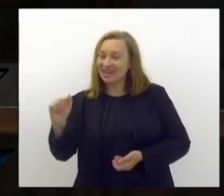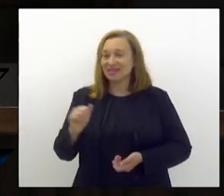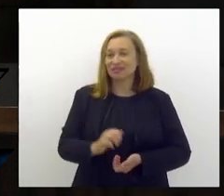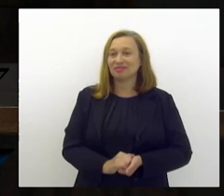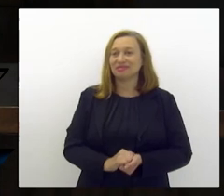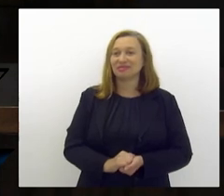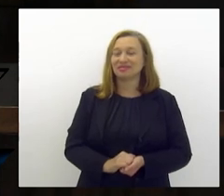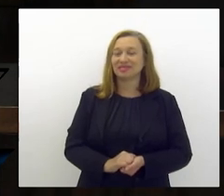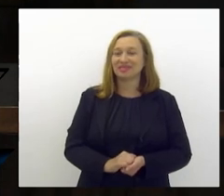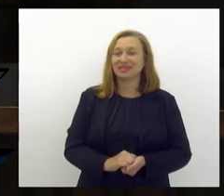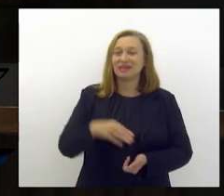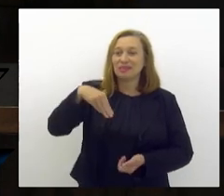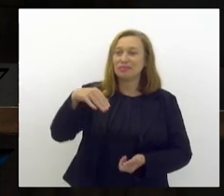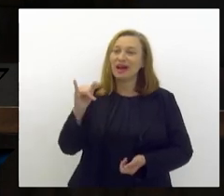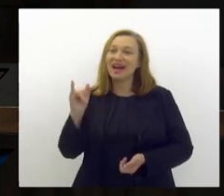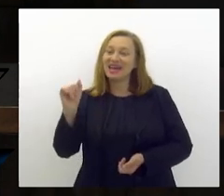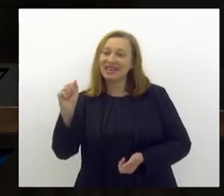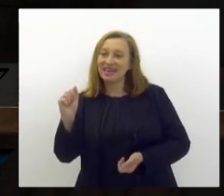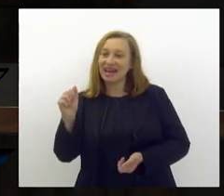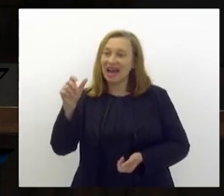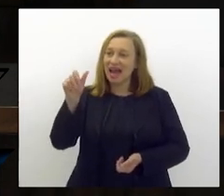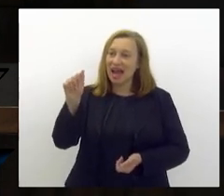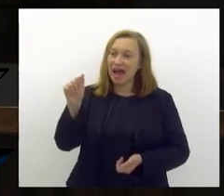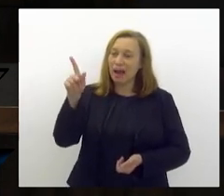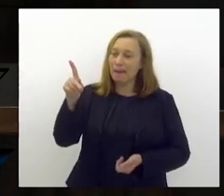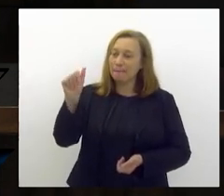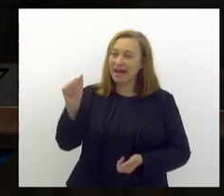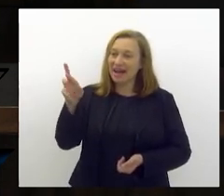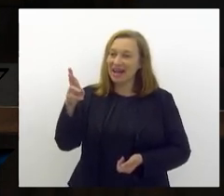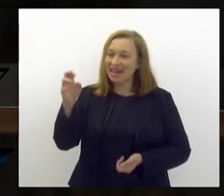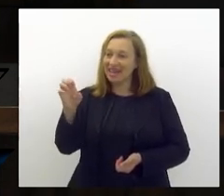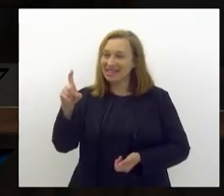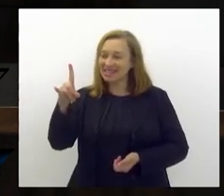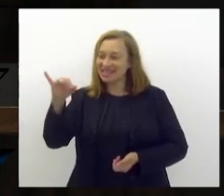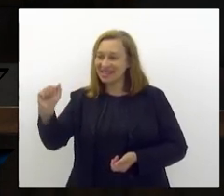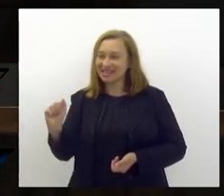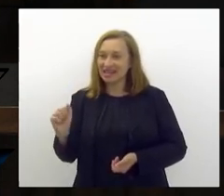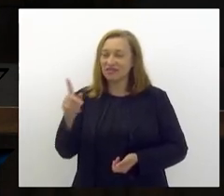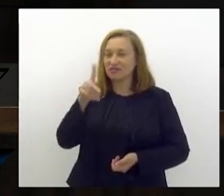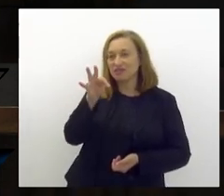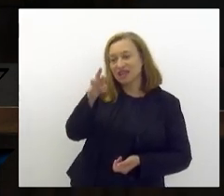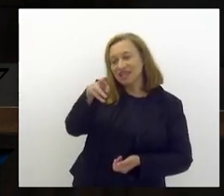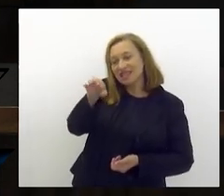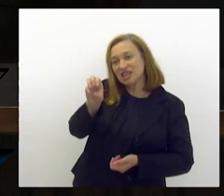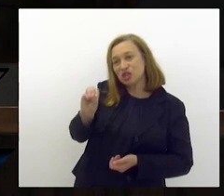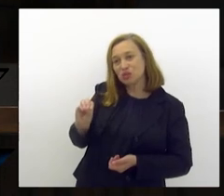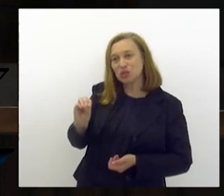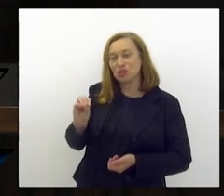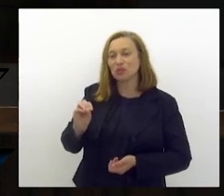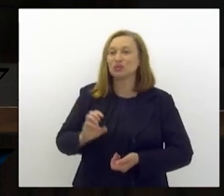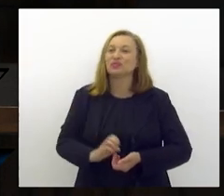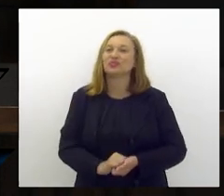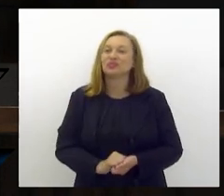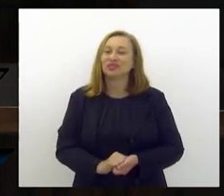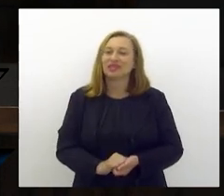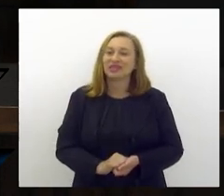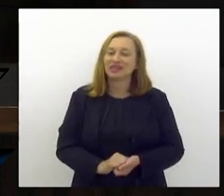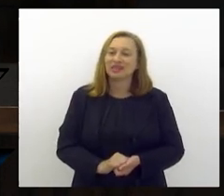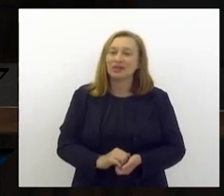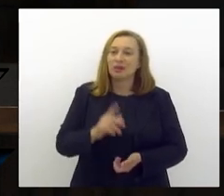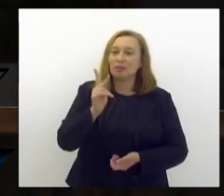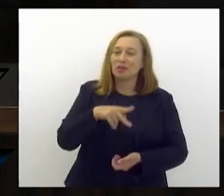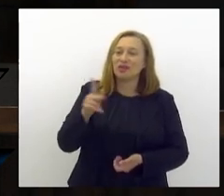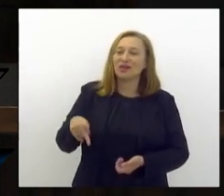Lopes, Maria Aparecida Paraíso Alves, Francisco Edson Alves,